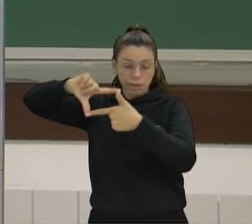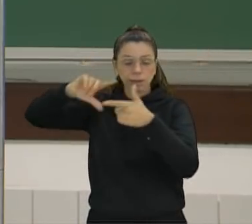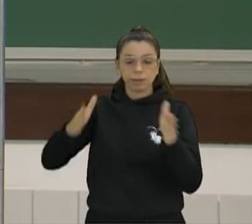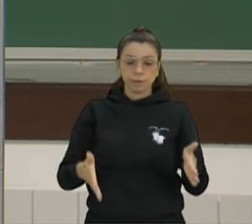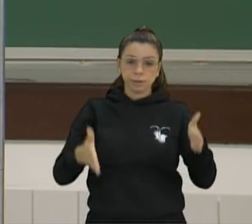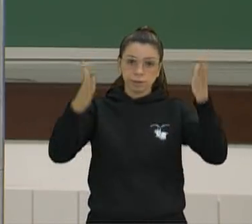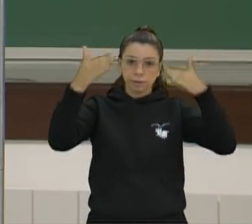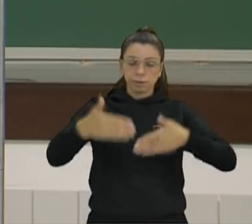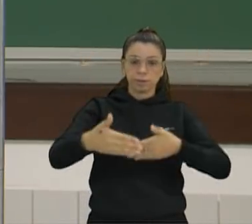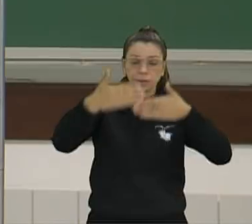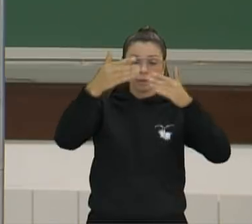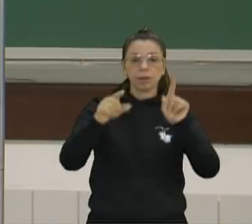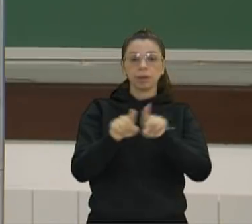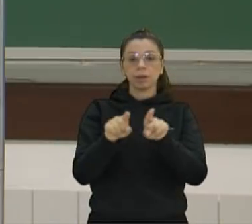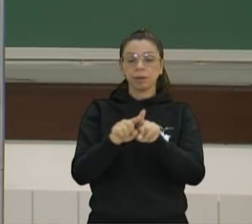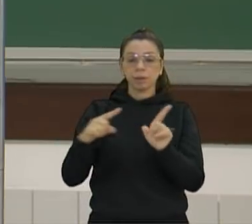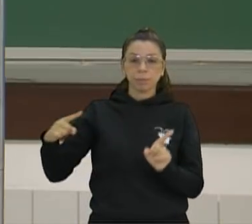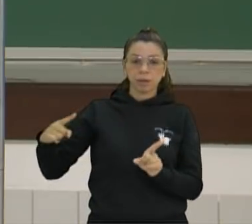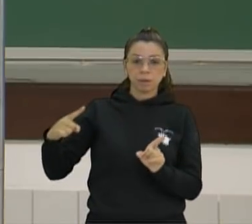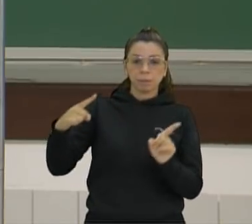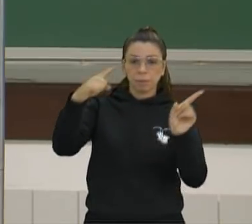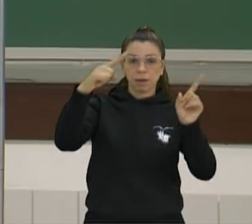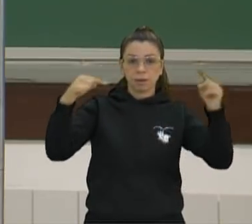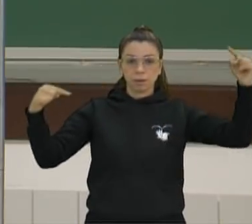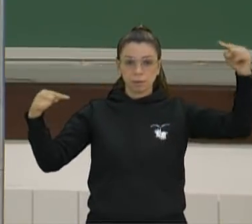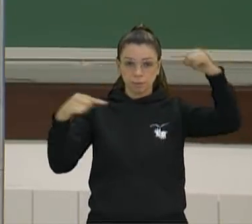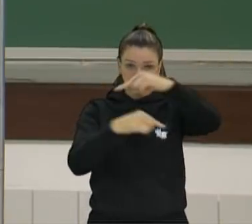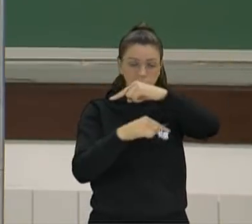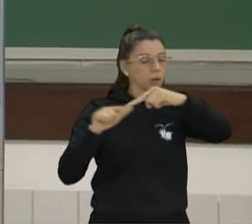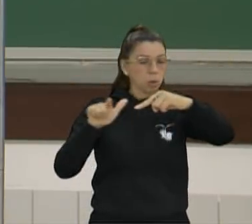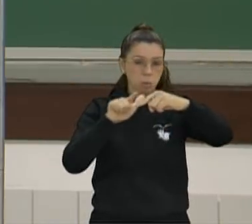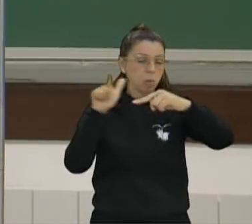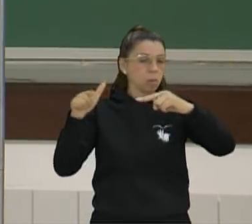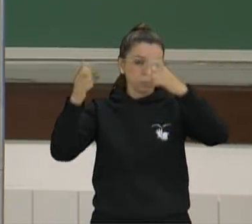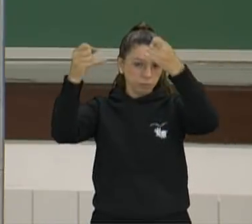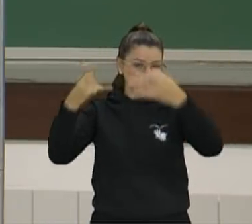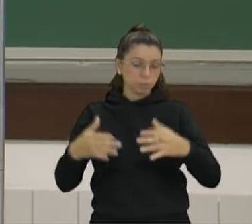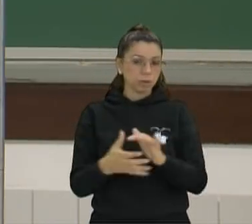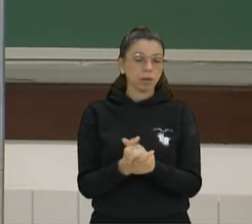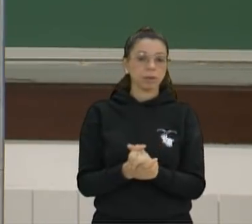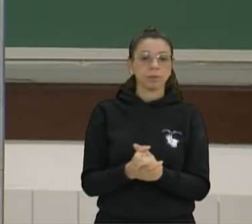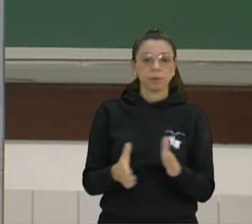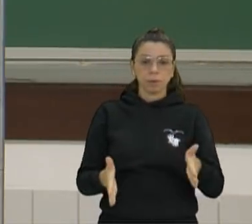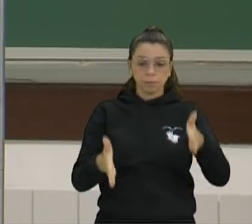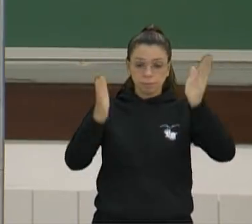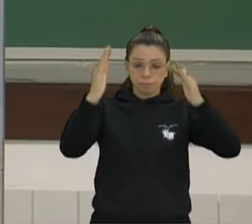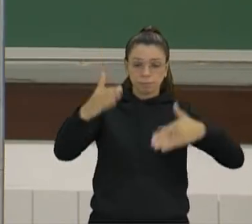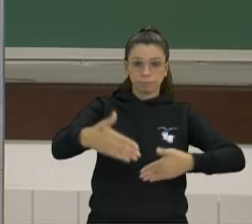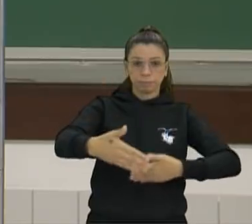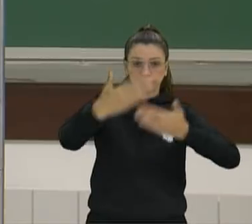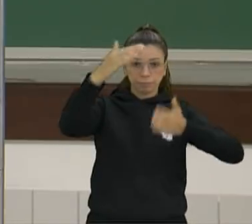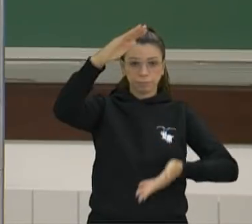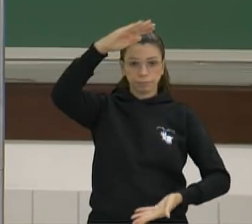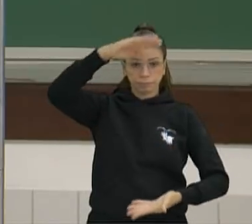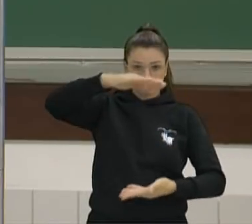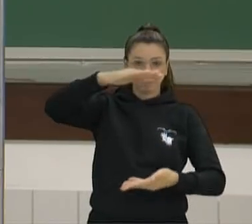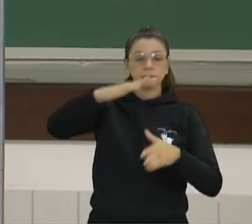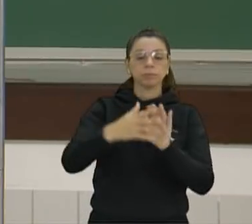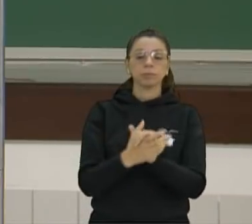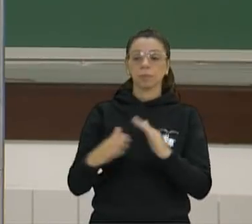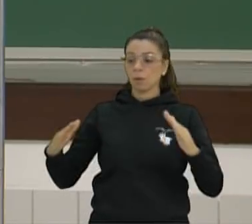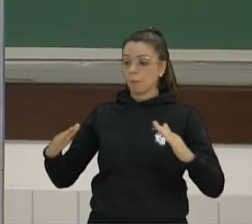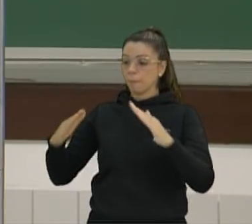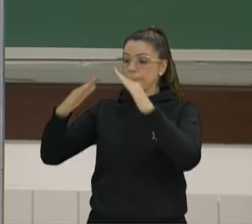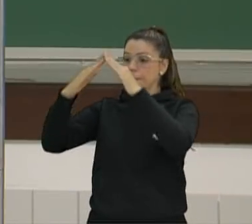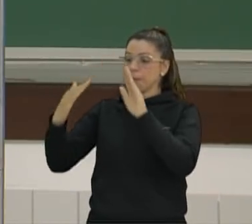e paralelogramos, se o prisma for oblíquo. Mas isso é uma outra conversa. O prisma são as caixinhas, certo? E as pirâmides você conhece também. Ele tem